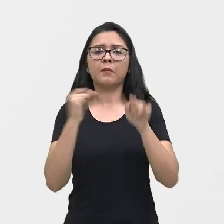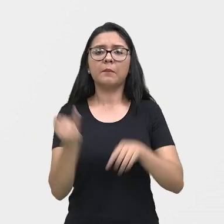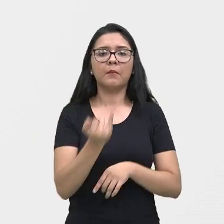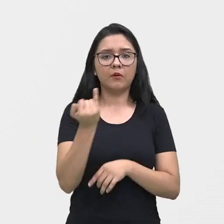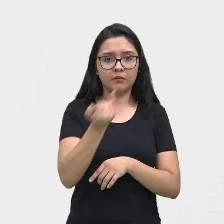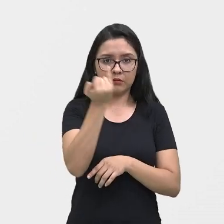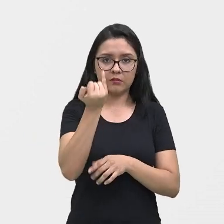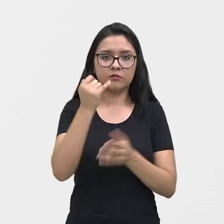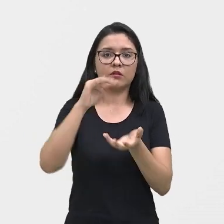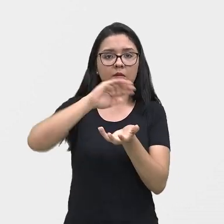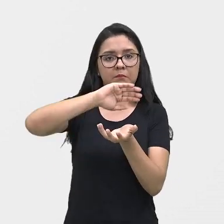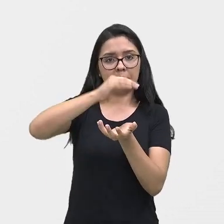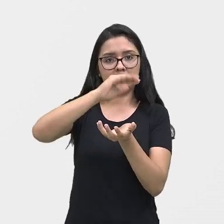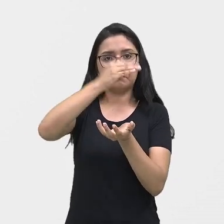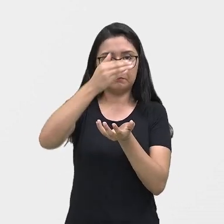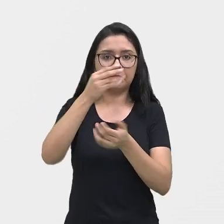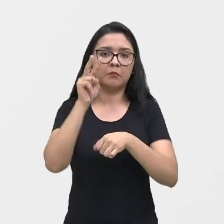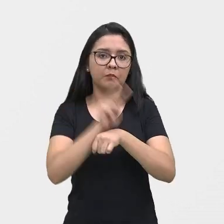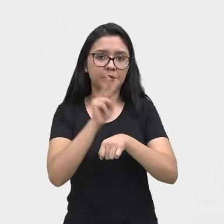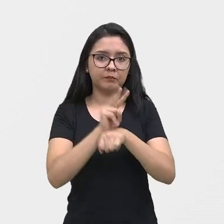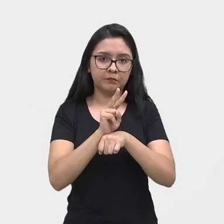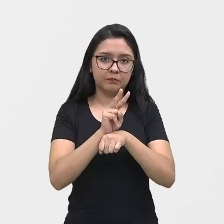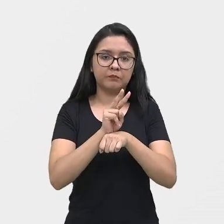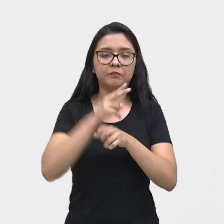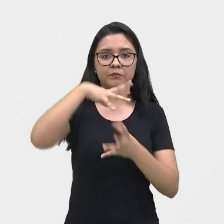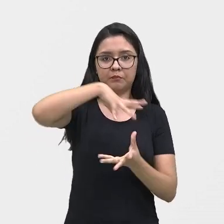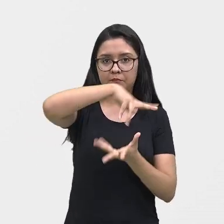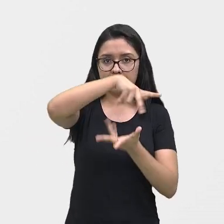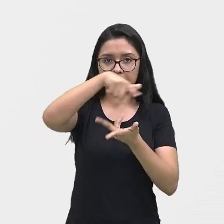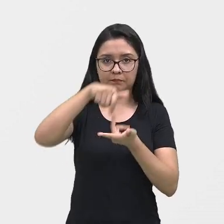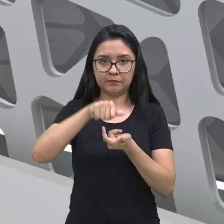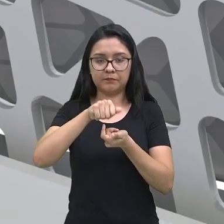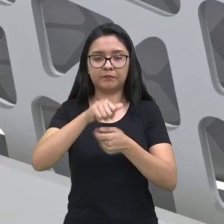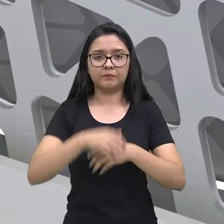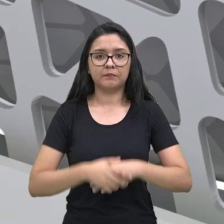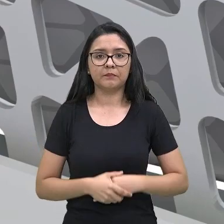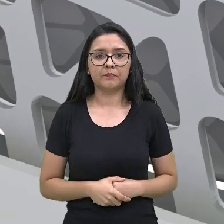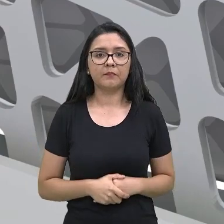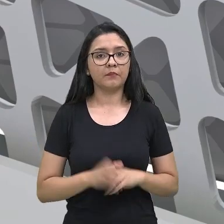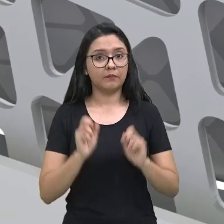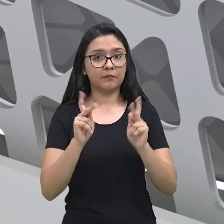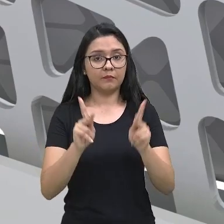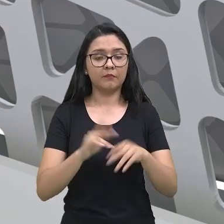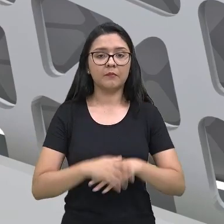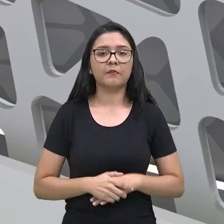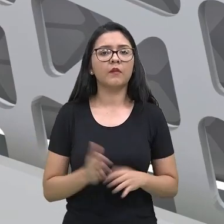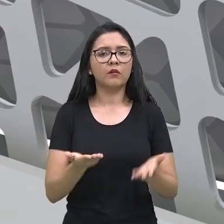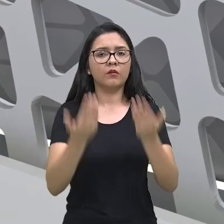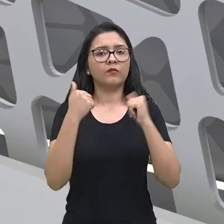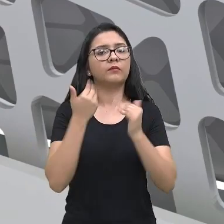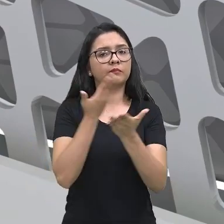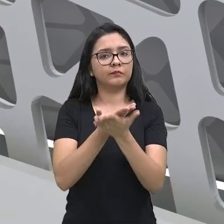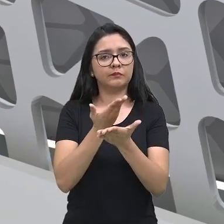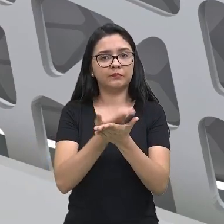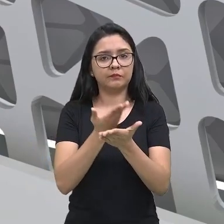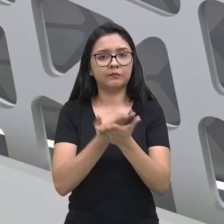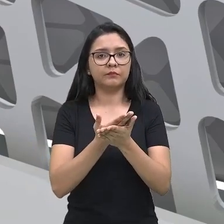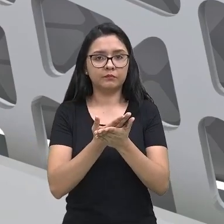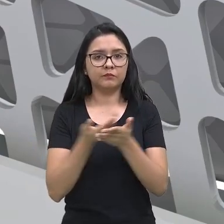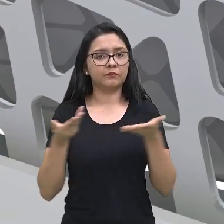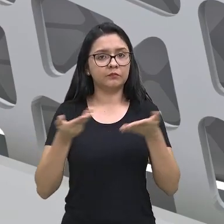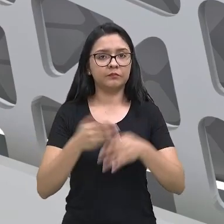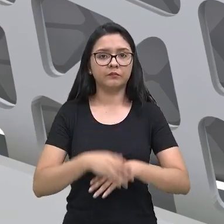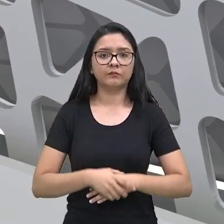ozônio na manutenção da vida do planeta, tá bom? Então vamos aí para a nossa aula de